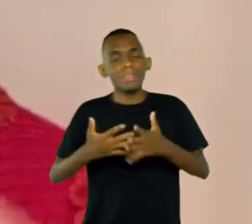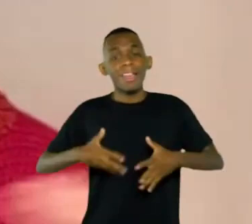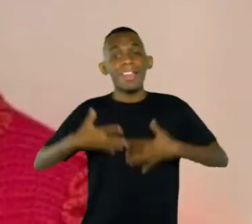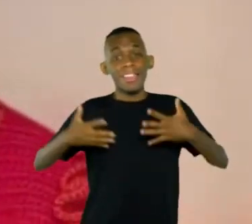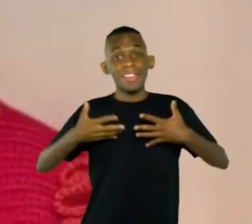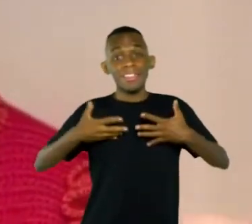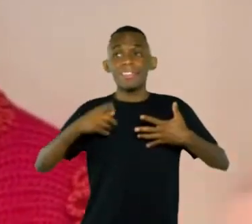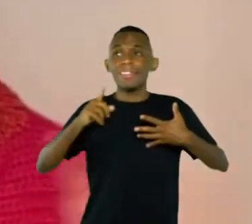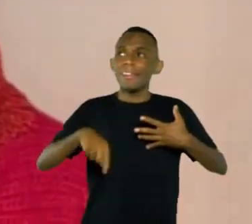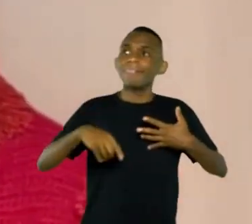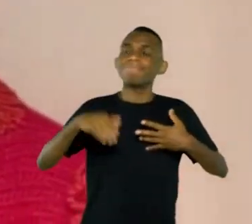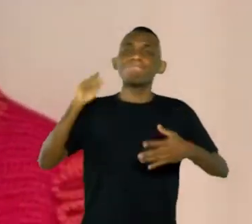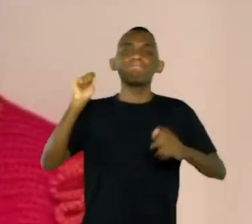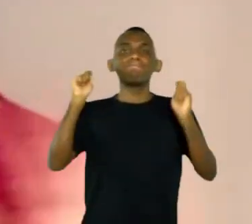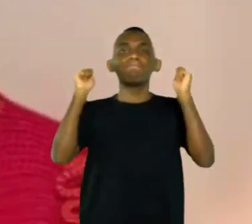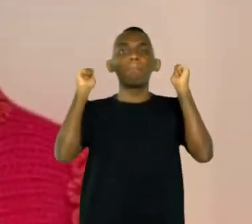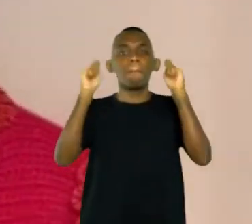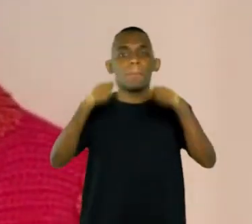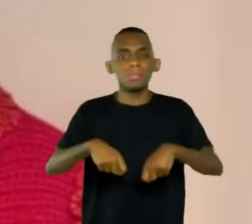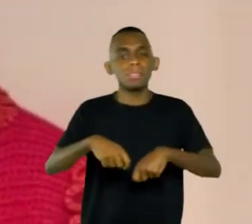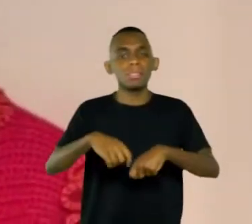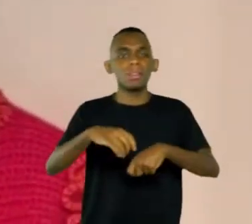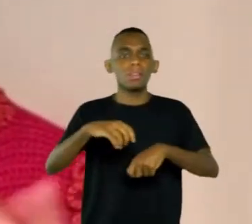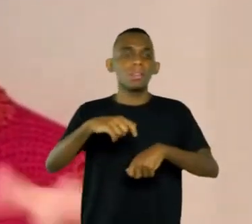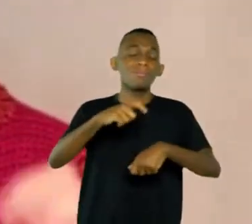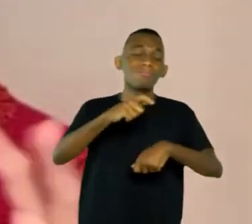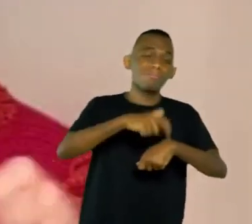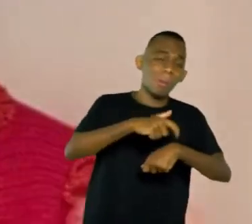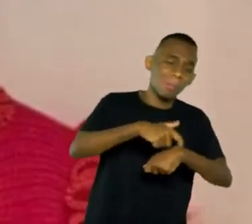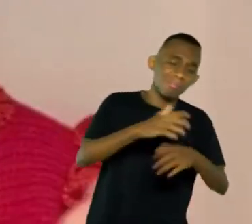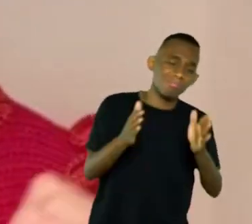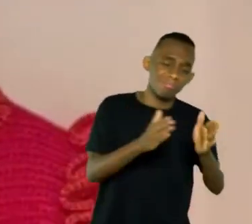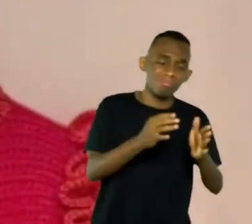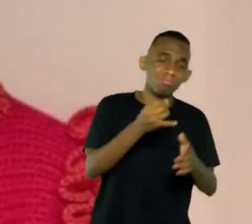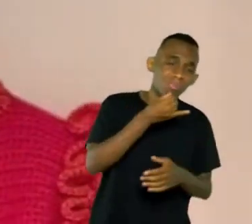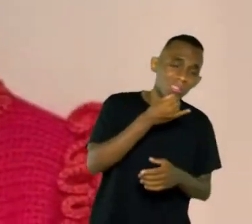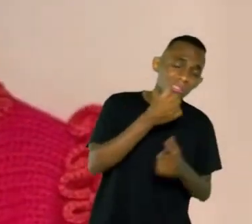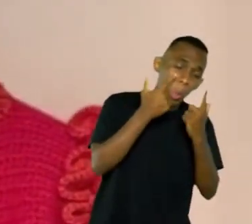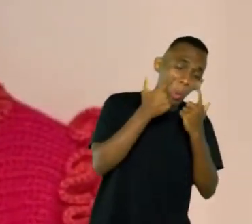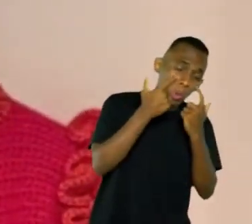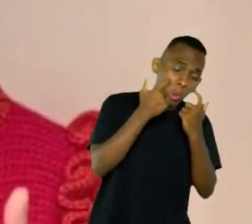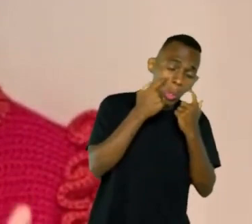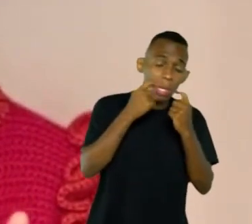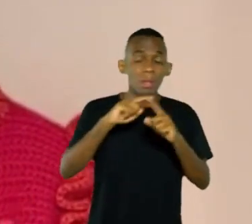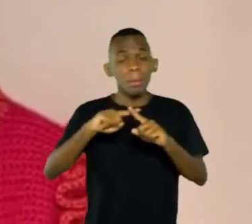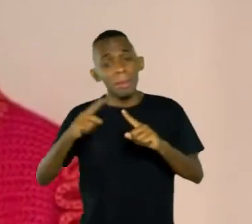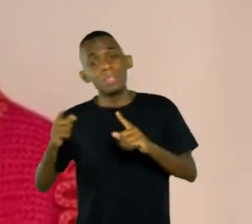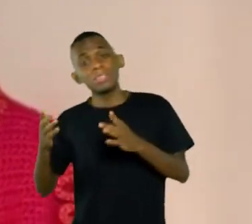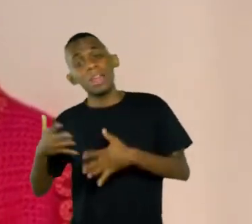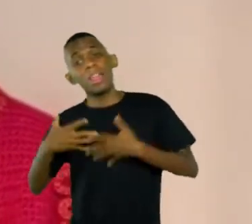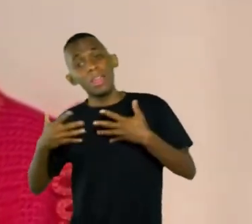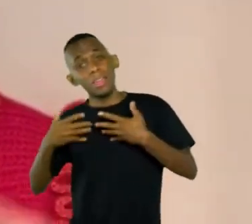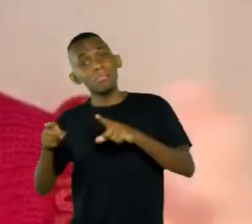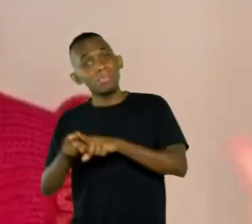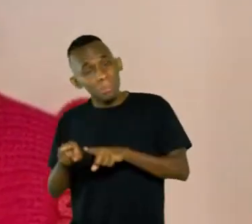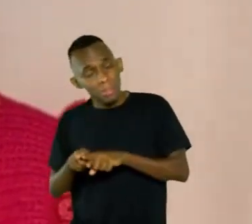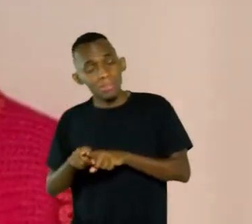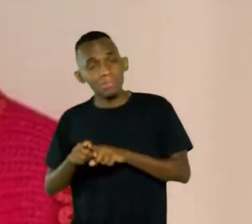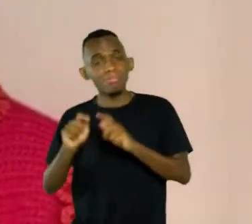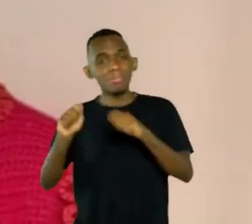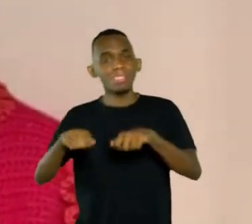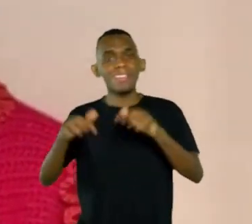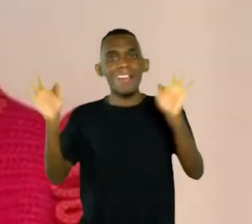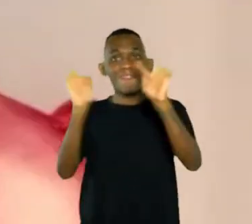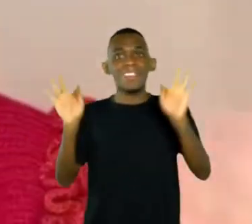ela é mais acessível, como momentos de tristeza em que você chora, né? É mais palpável ali. Mas a felicidade é algo maior, que é